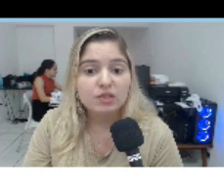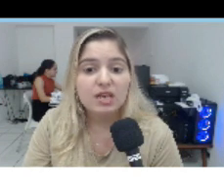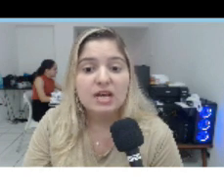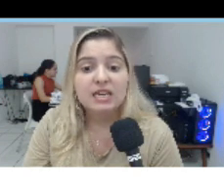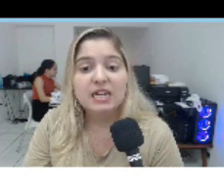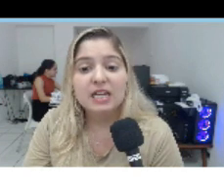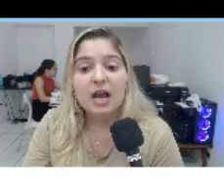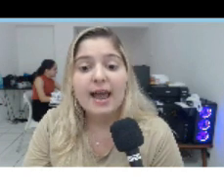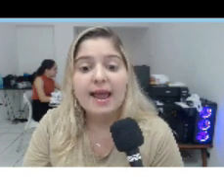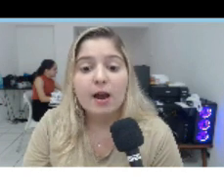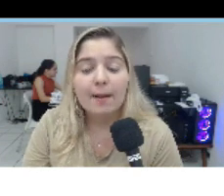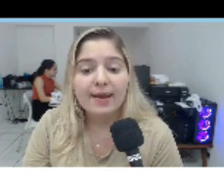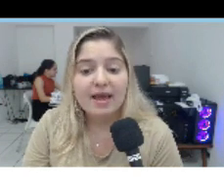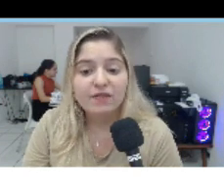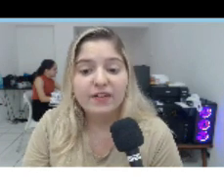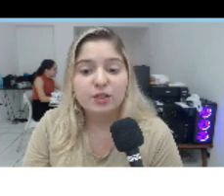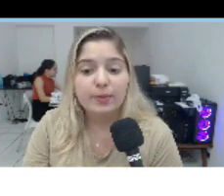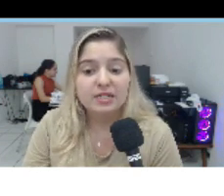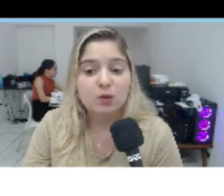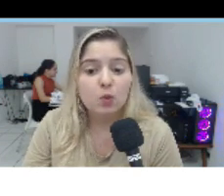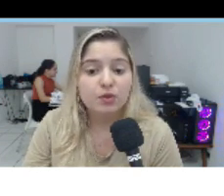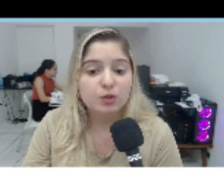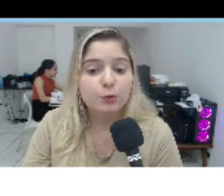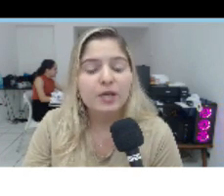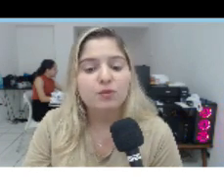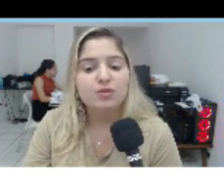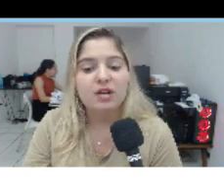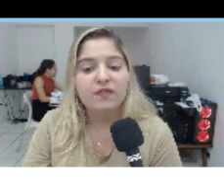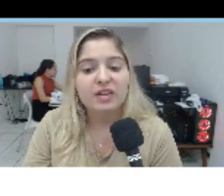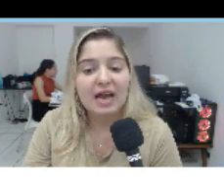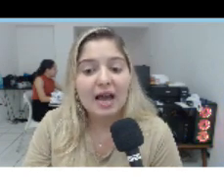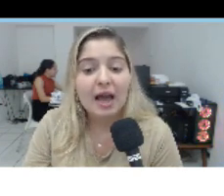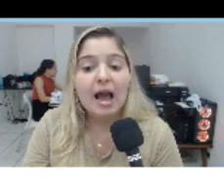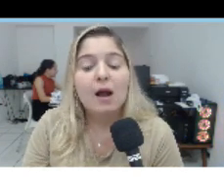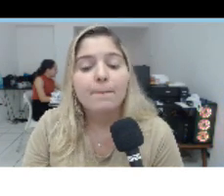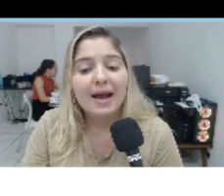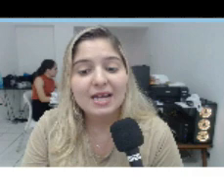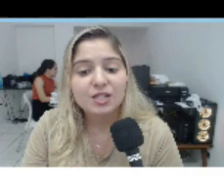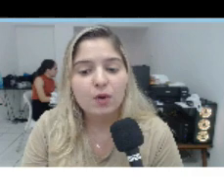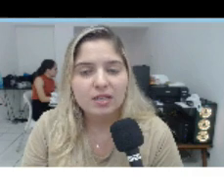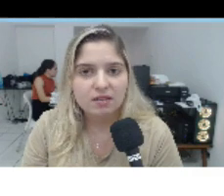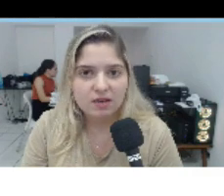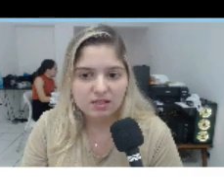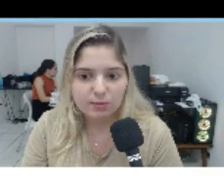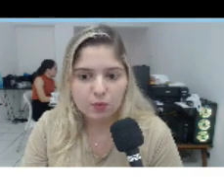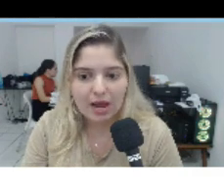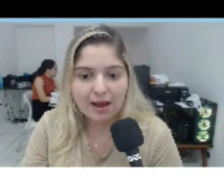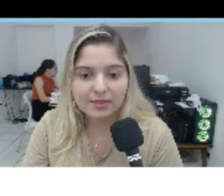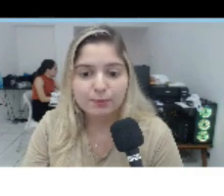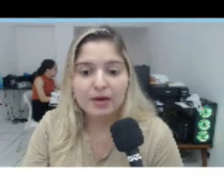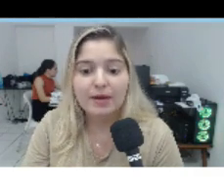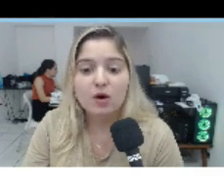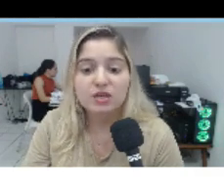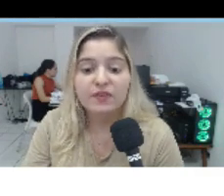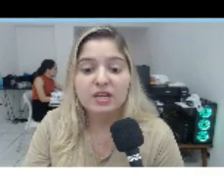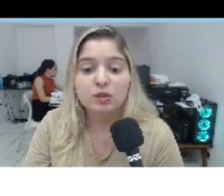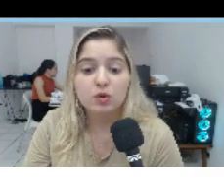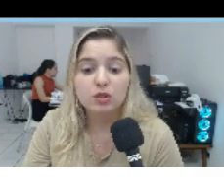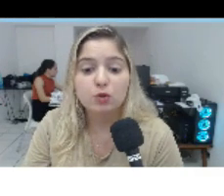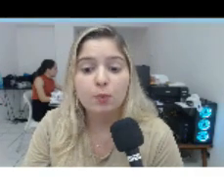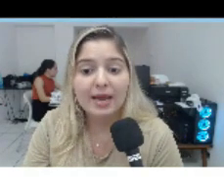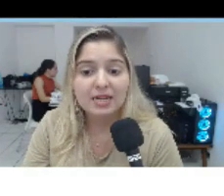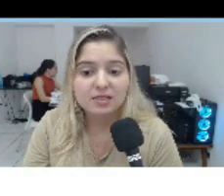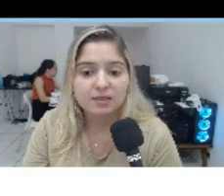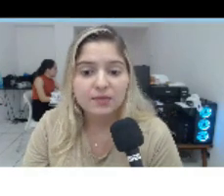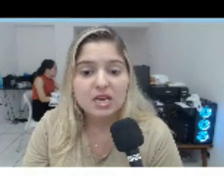temos que a PF faz operação contra suspeitos de traficar mais de 43 mil armas para maiores